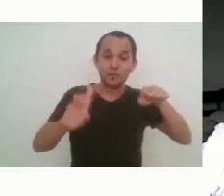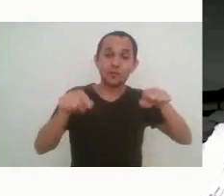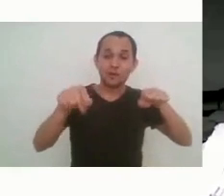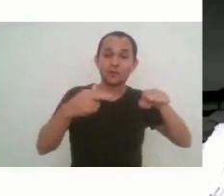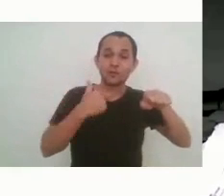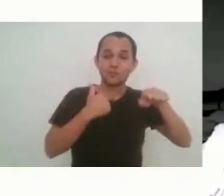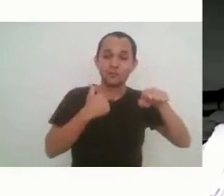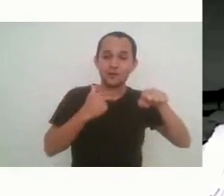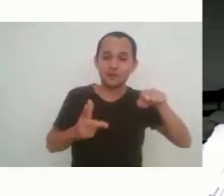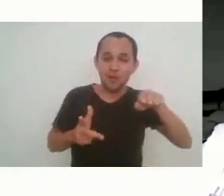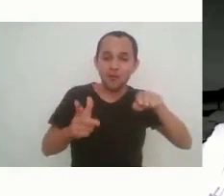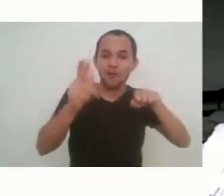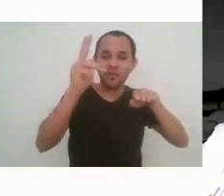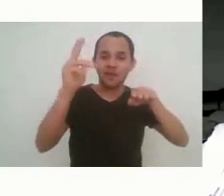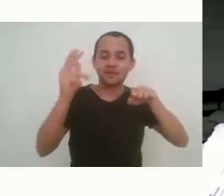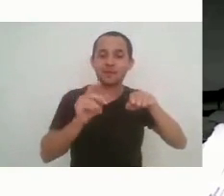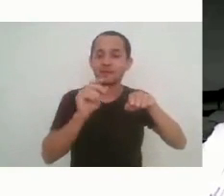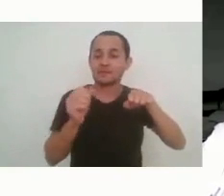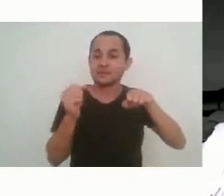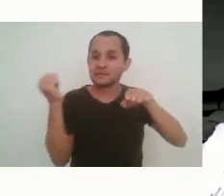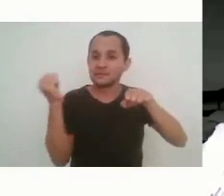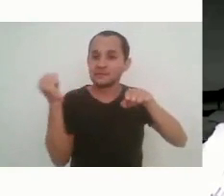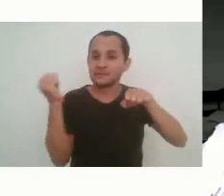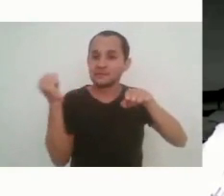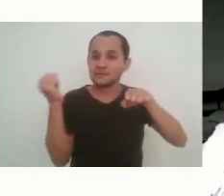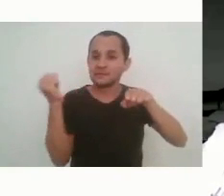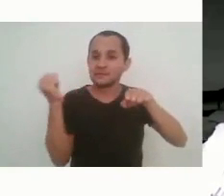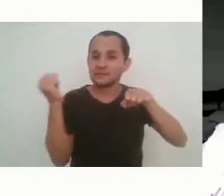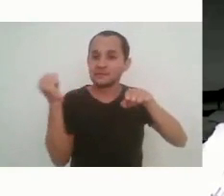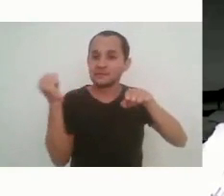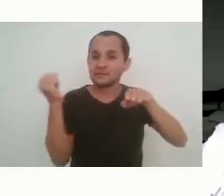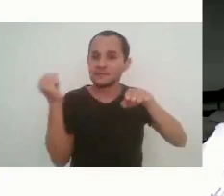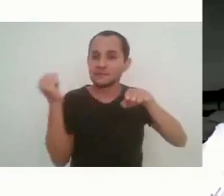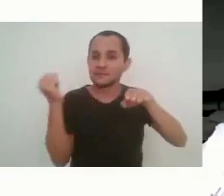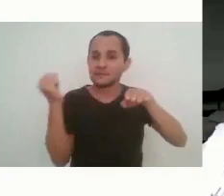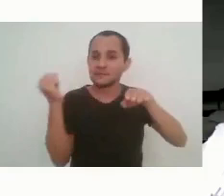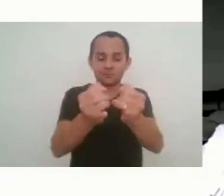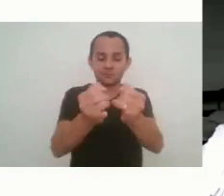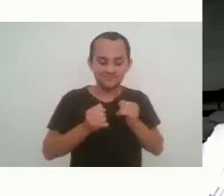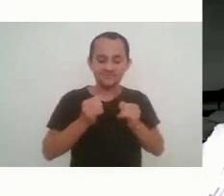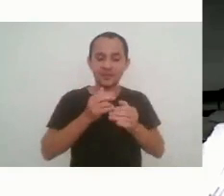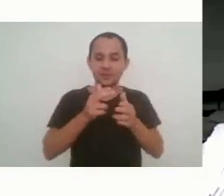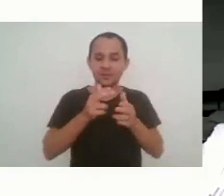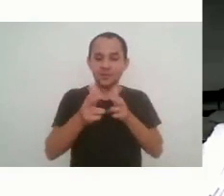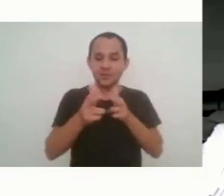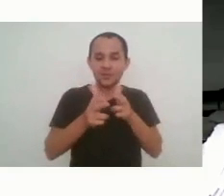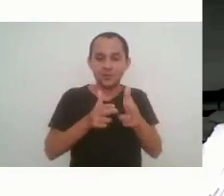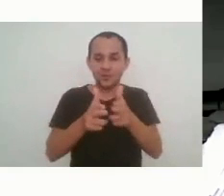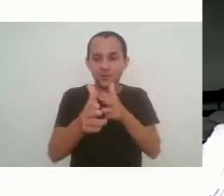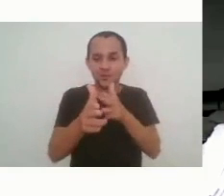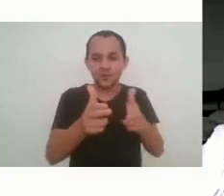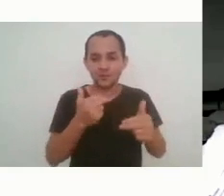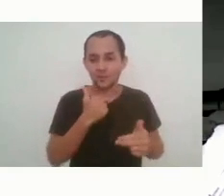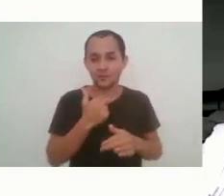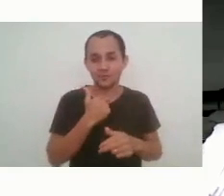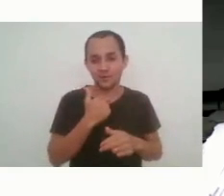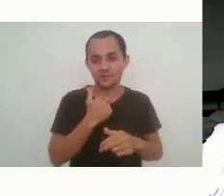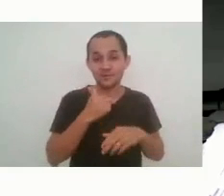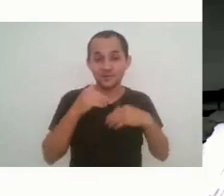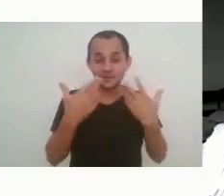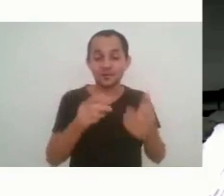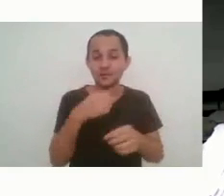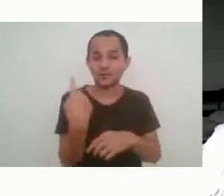cortada. Ela é feita com trilho de estrada de trem de ferro. Então, não pode cortar. E a gente fica sem